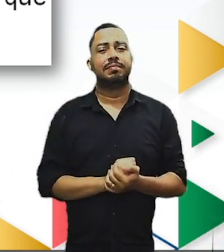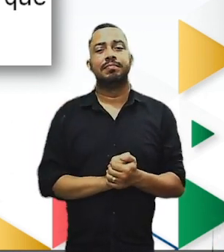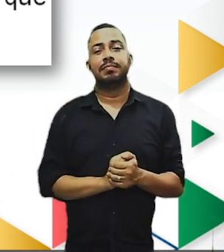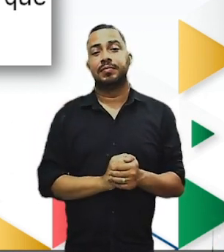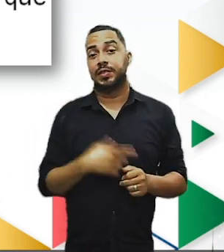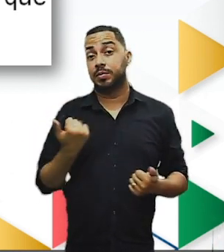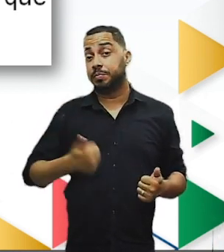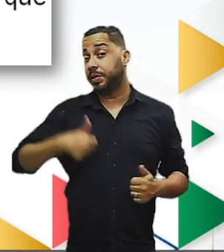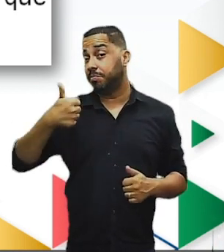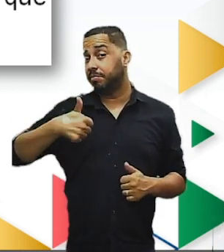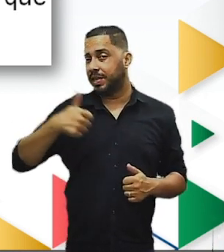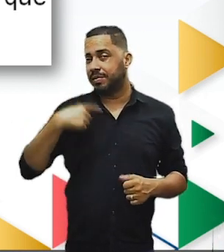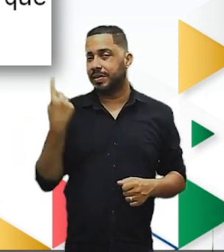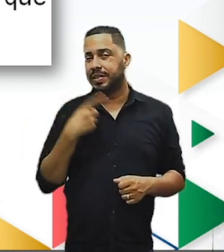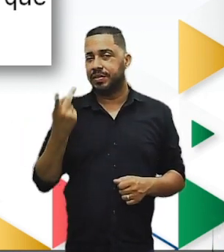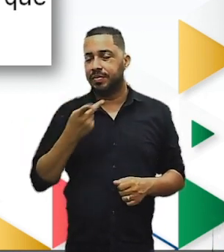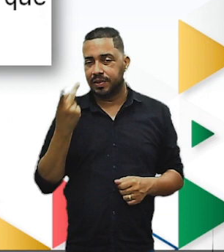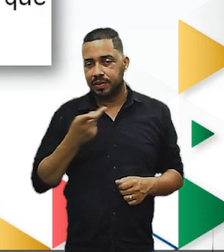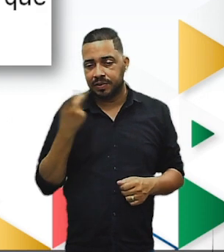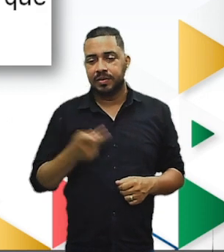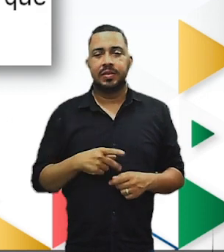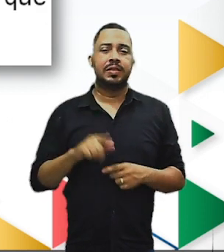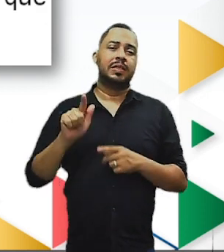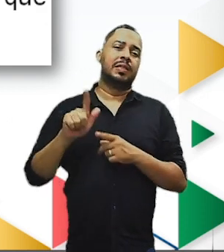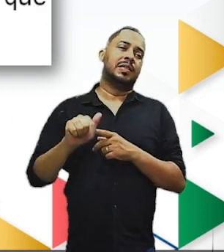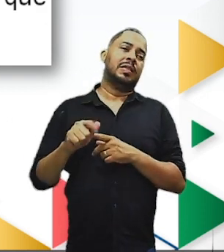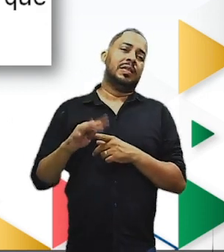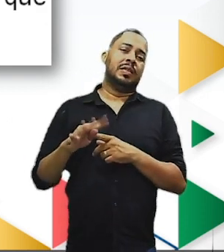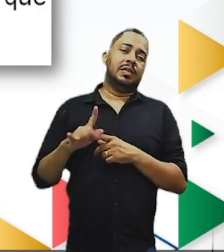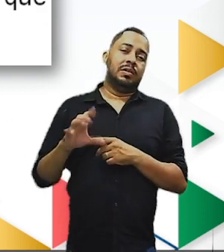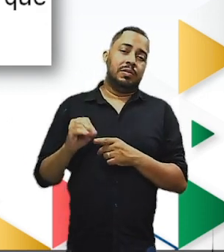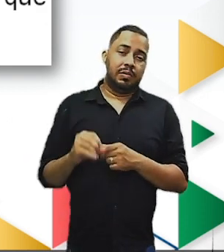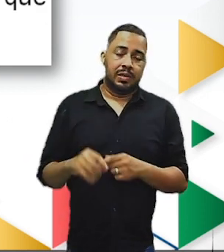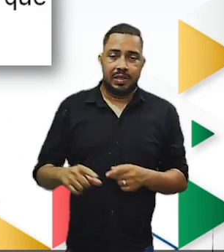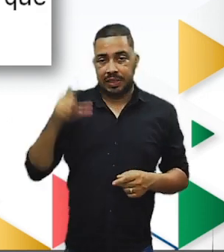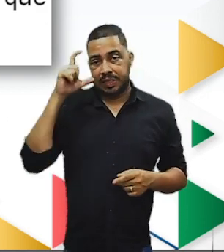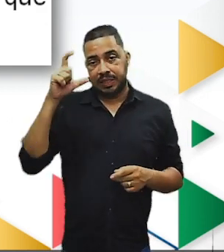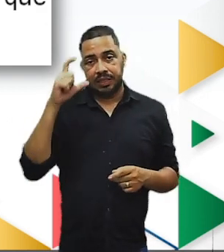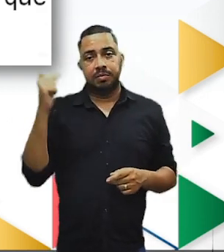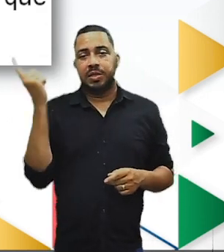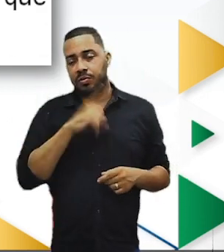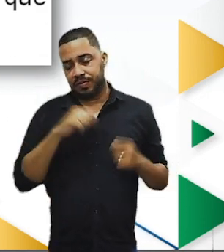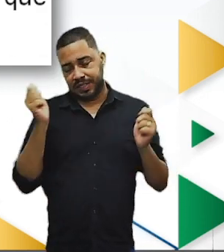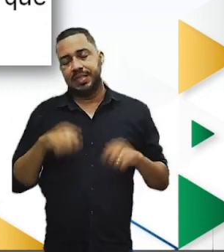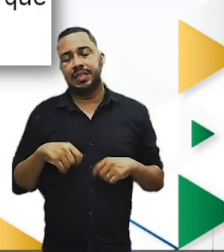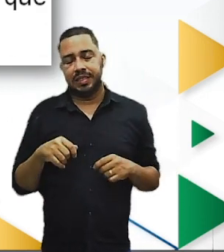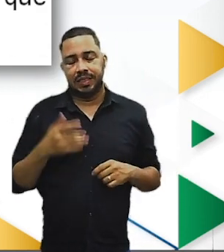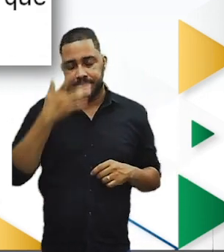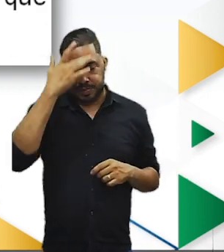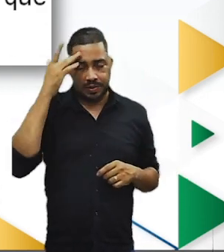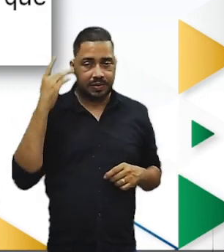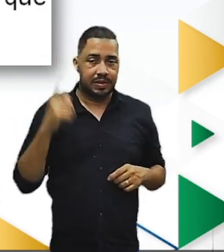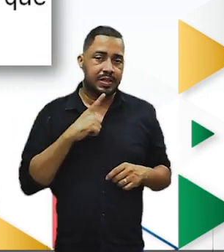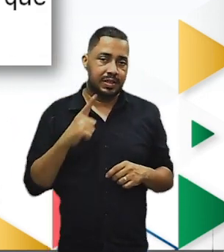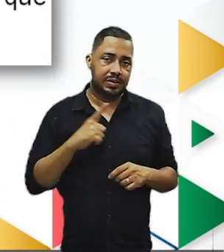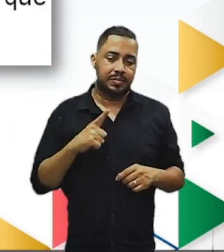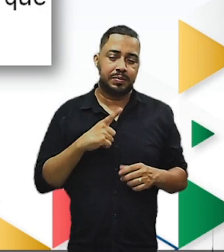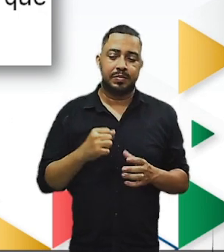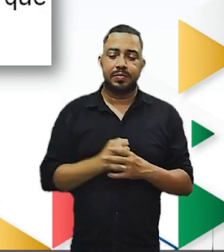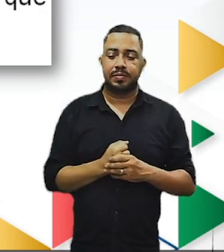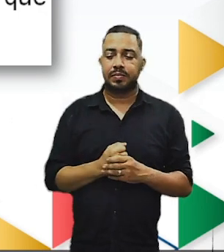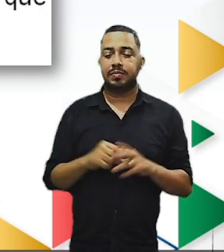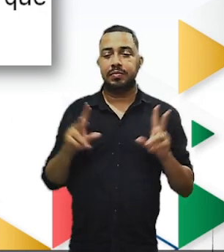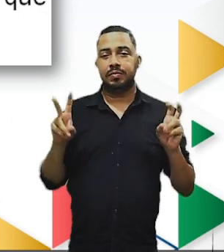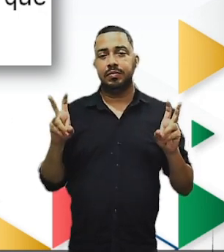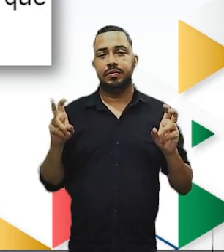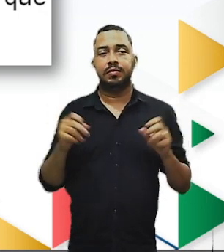primeiro ponto que nós falamos. O gatilho é o interesse para convencer alguém. Você tem, olha o tem aí em destaque,